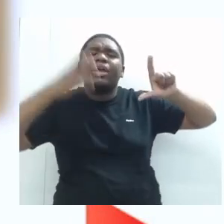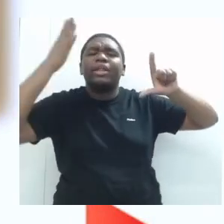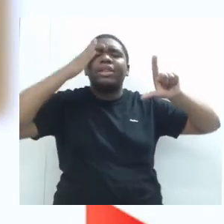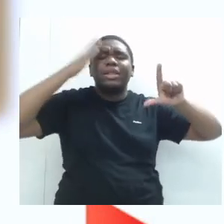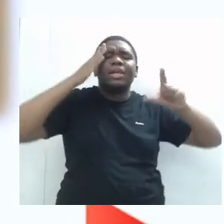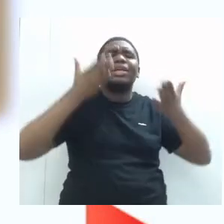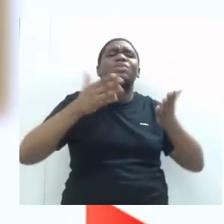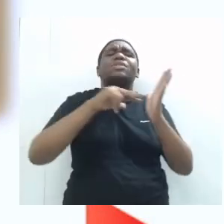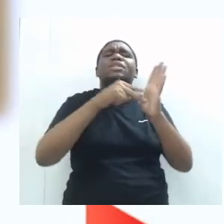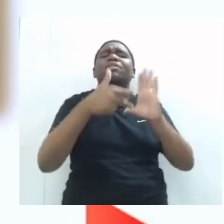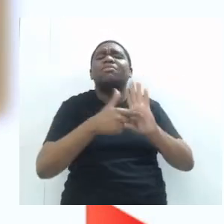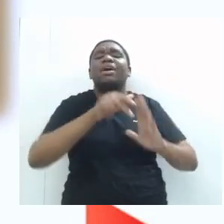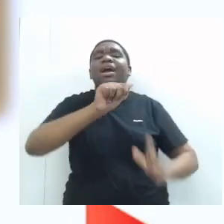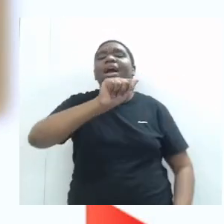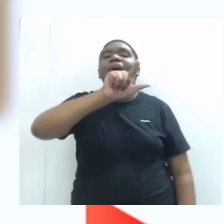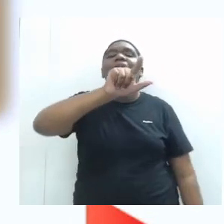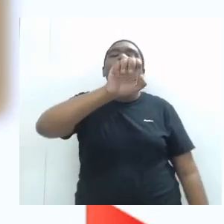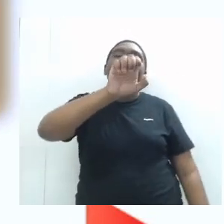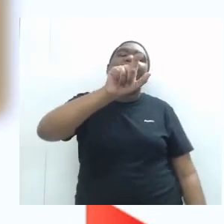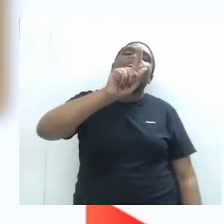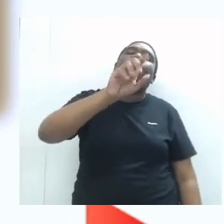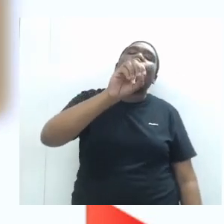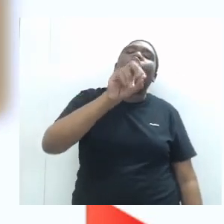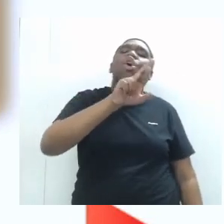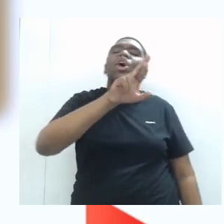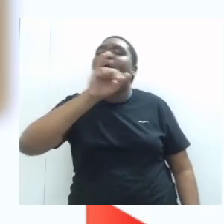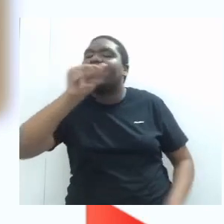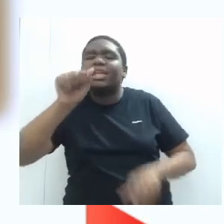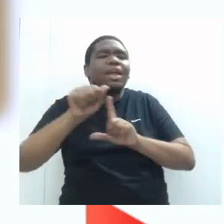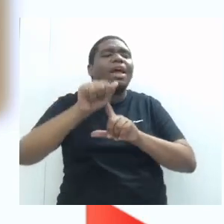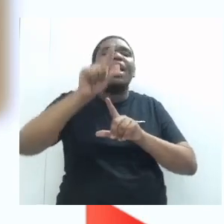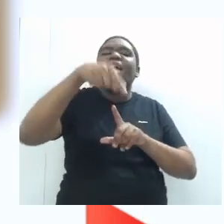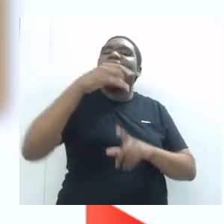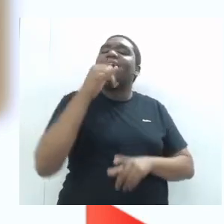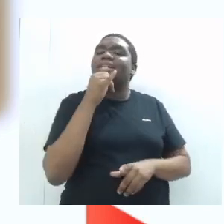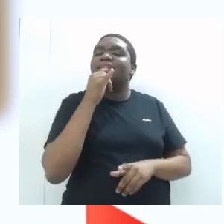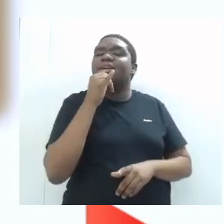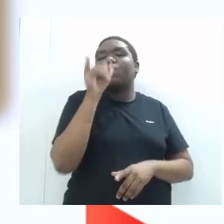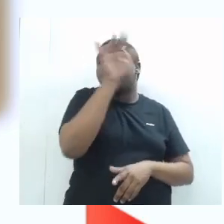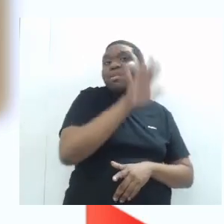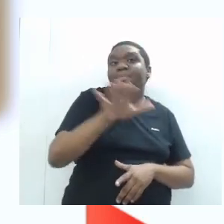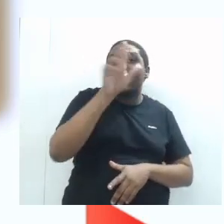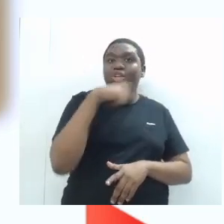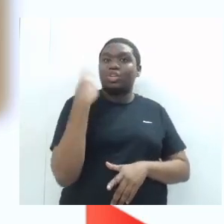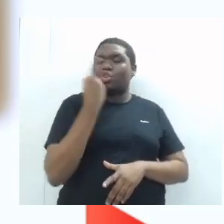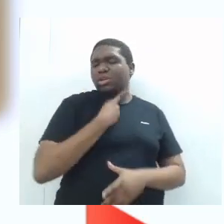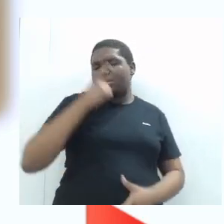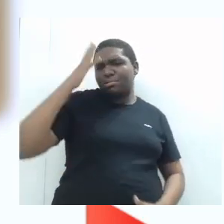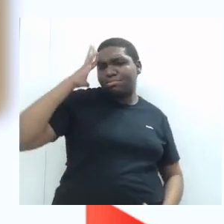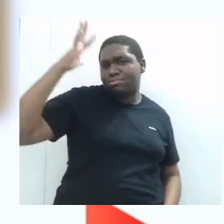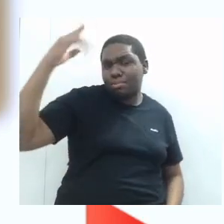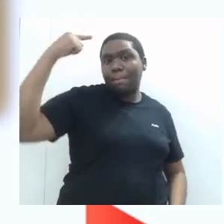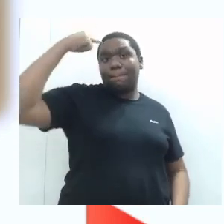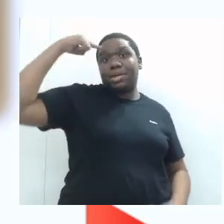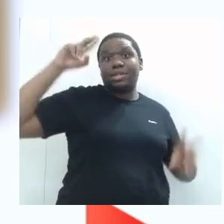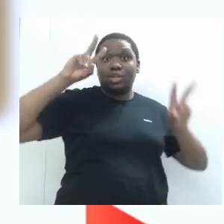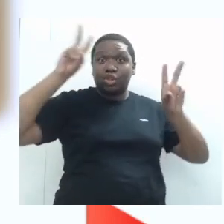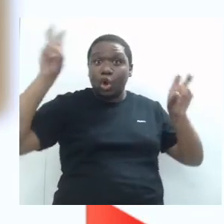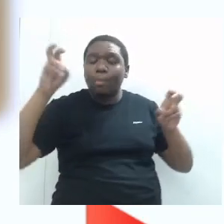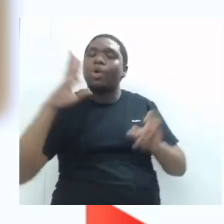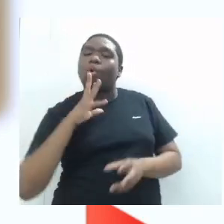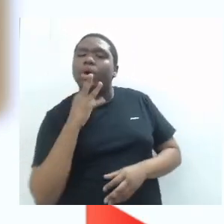alegoria sobre a questão do conhecimento, sobre a questão da verdade, que Platão, este filósofo